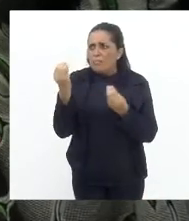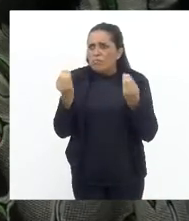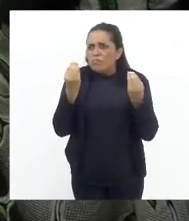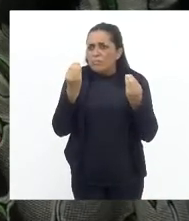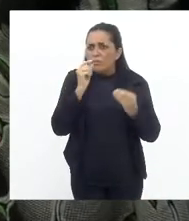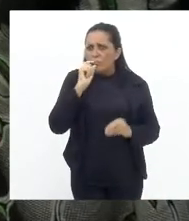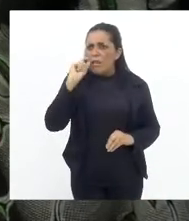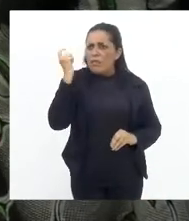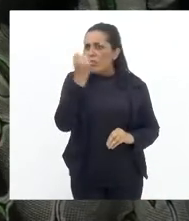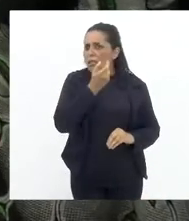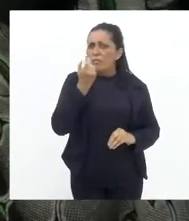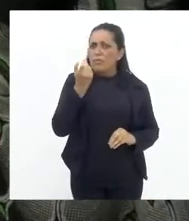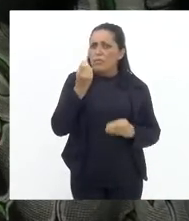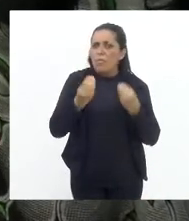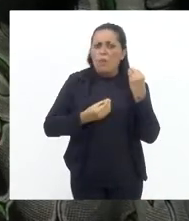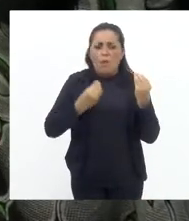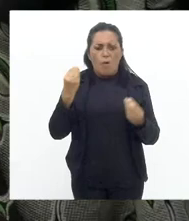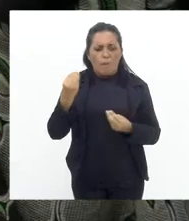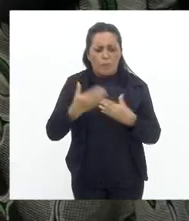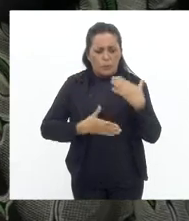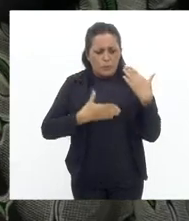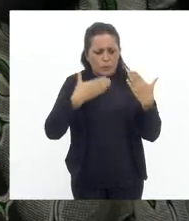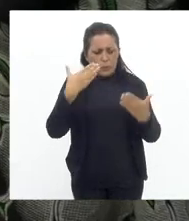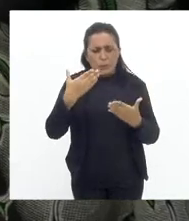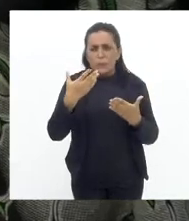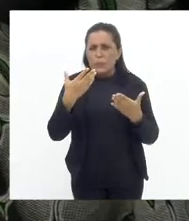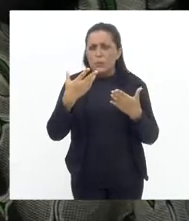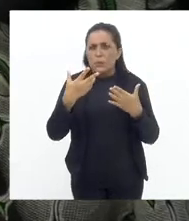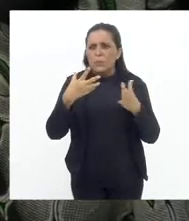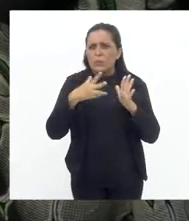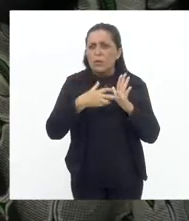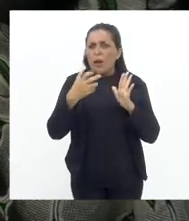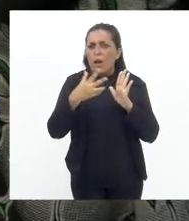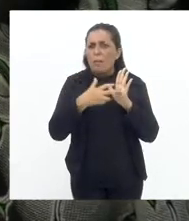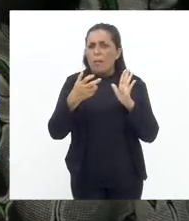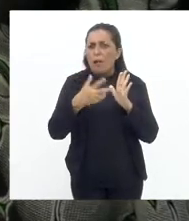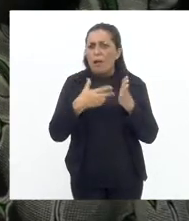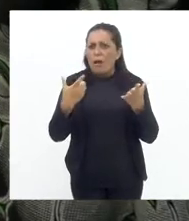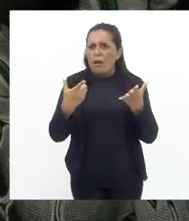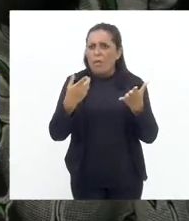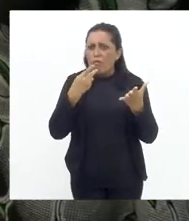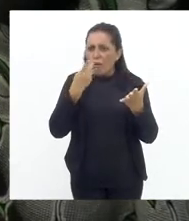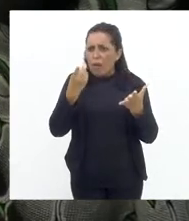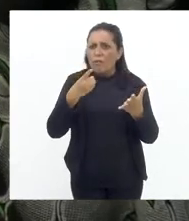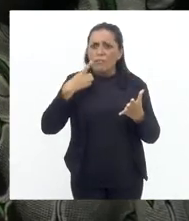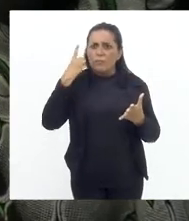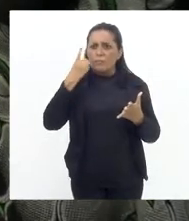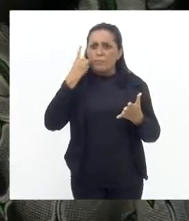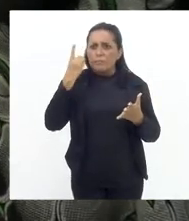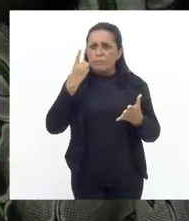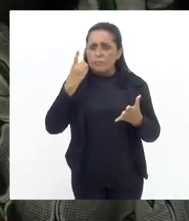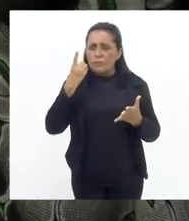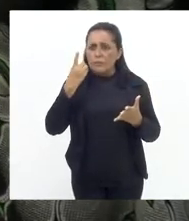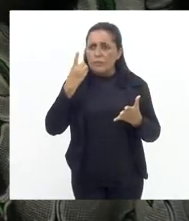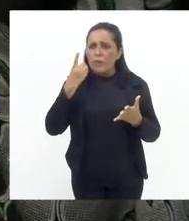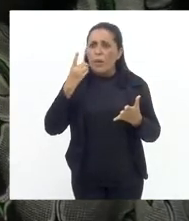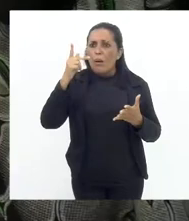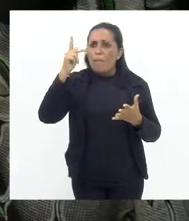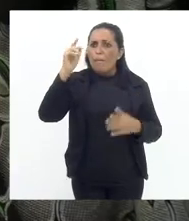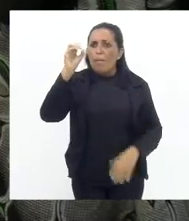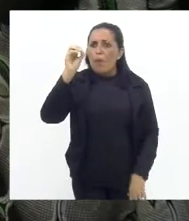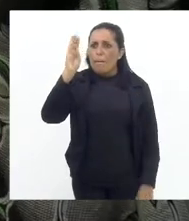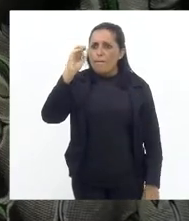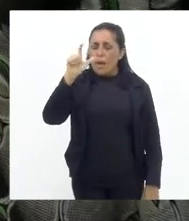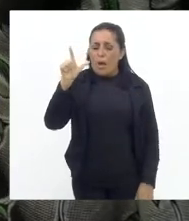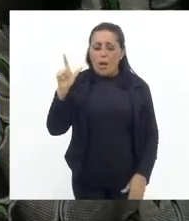onde Deputado devolvem seu vocabulário mas eu retorno aqui abaixo trazendo aqui para o Deputado Paulo Melo quando a gente